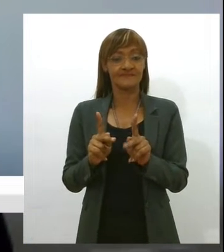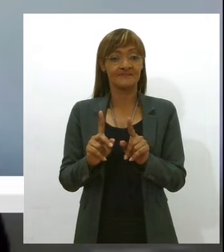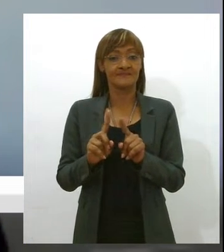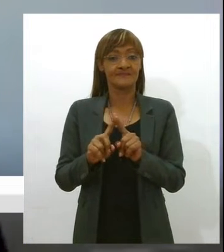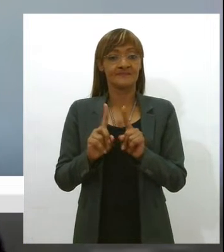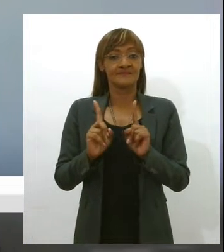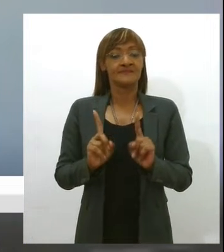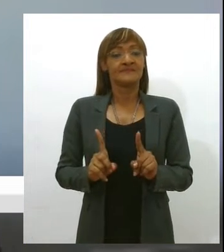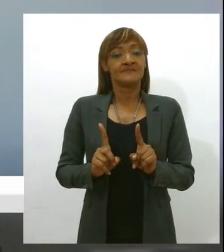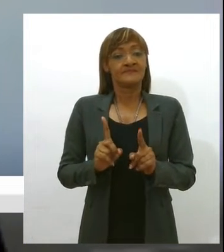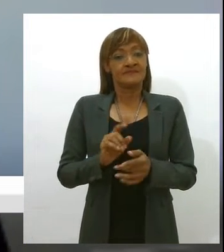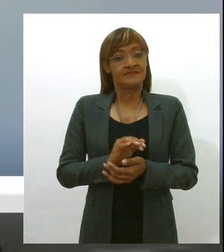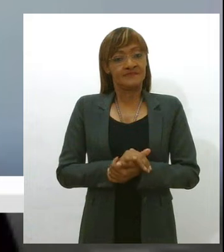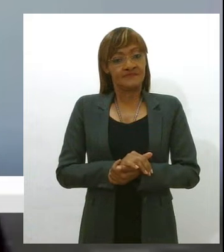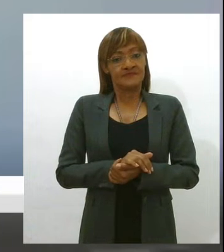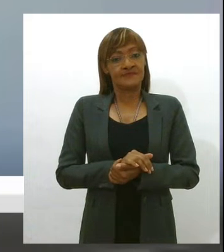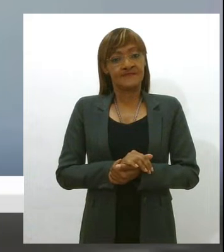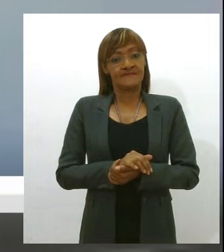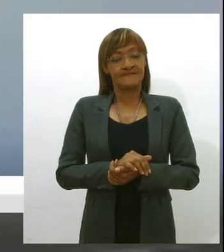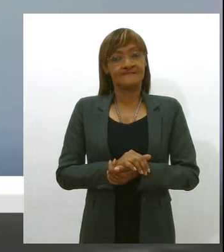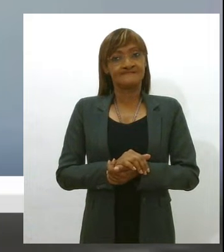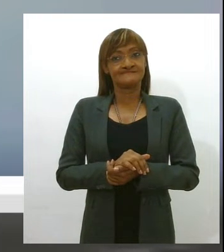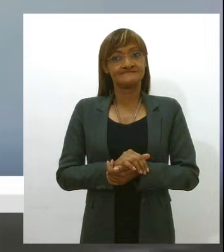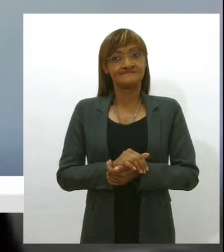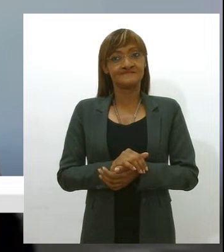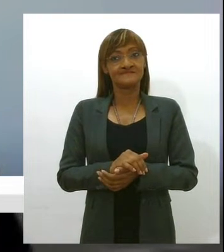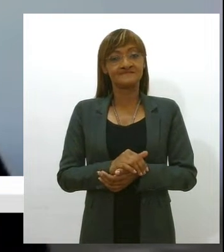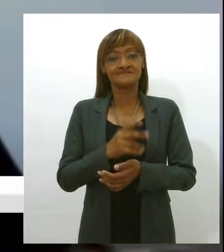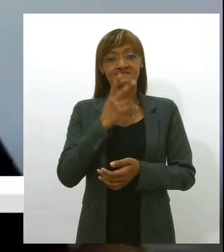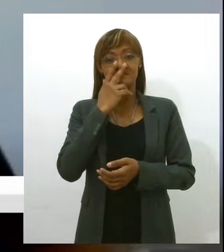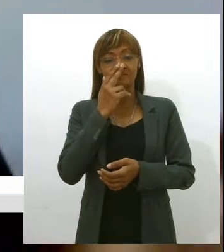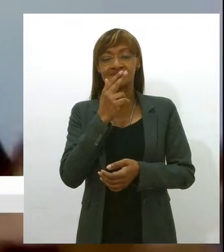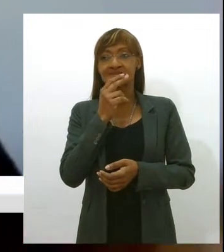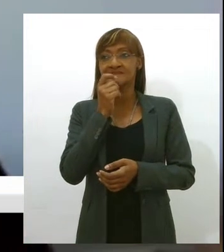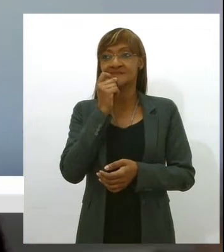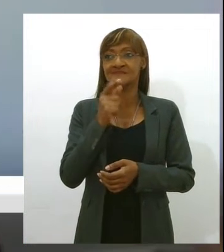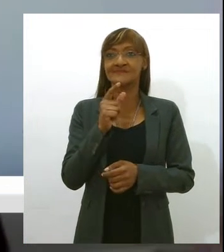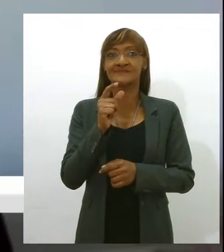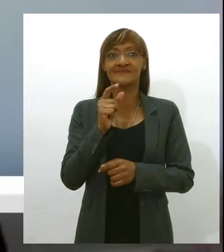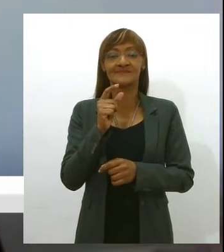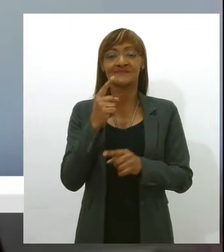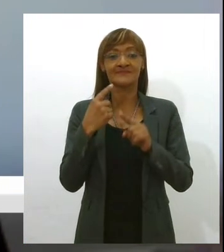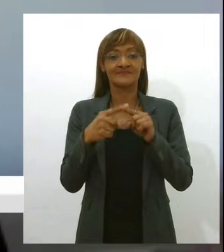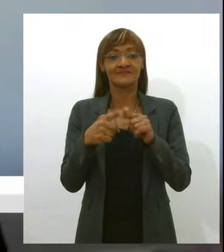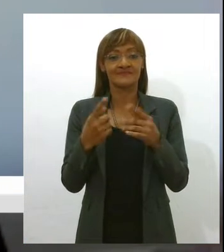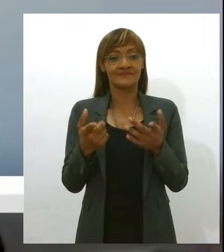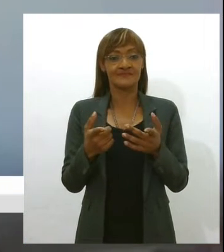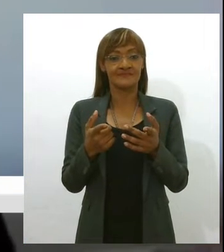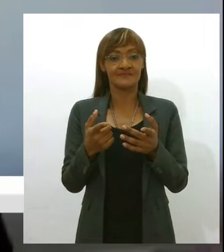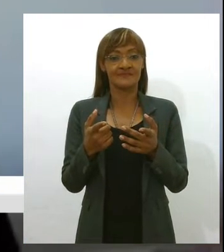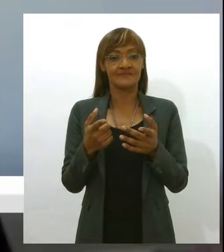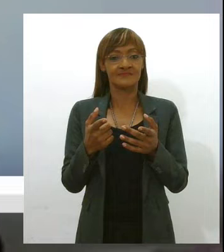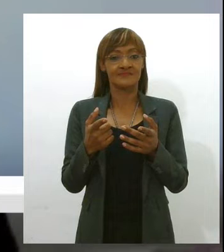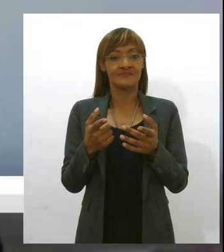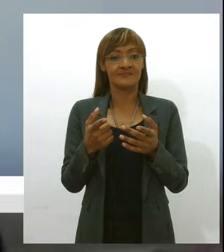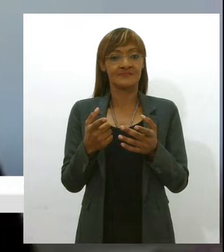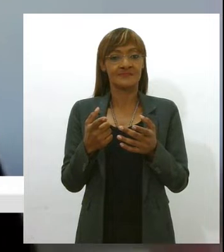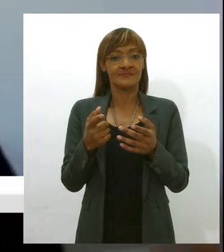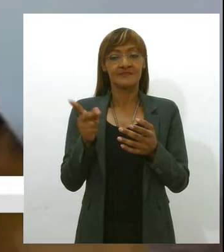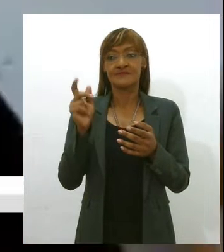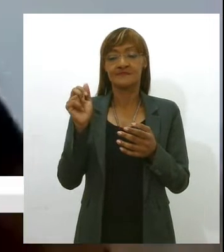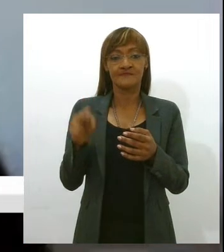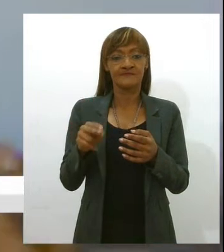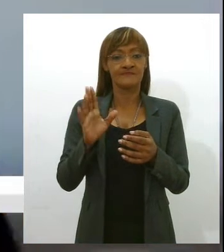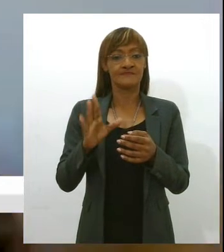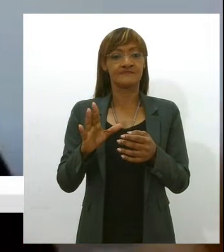é engraçado porque, como o Ivo colocou, o punk, ele nos coloca vários desafios que a